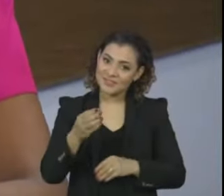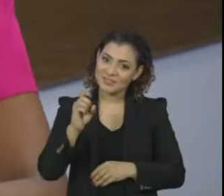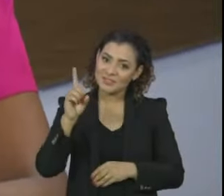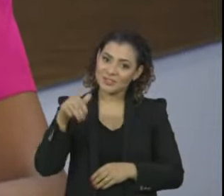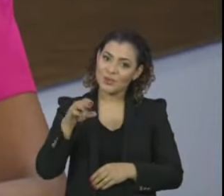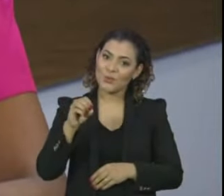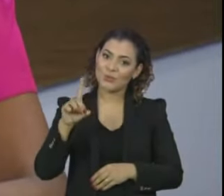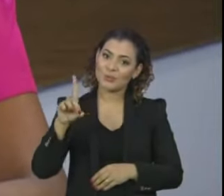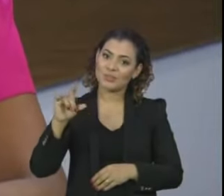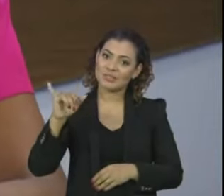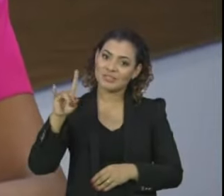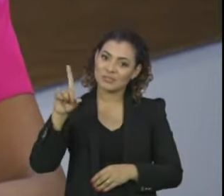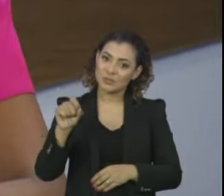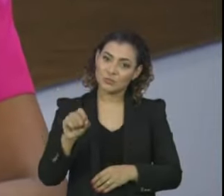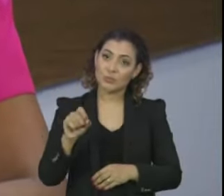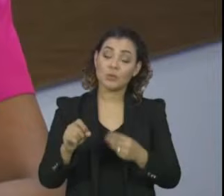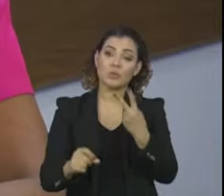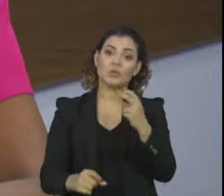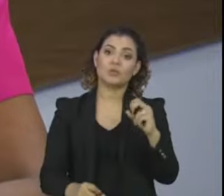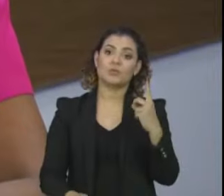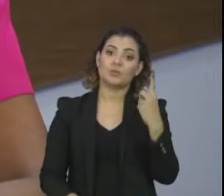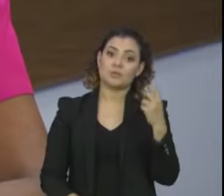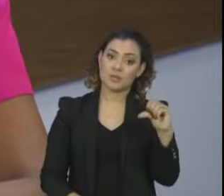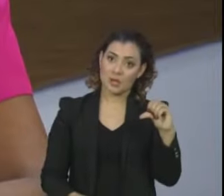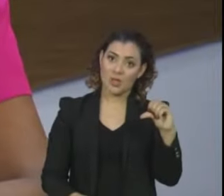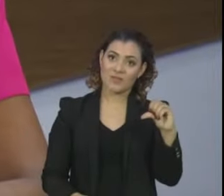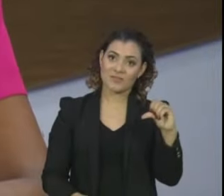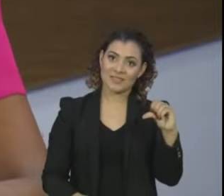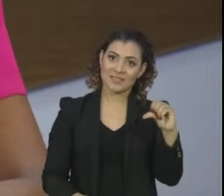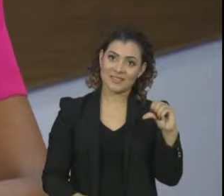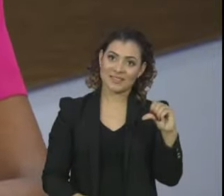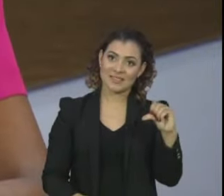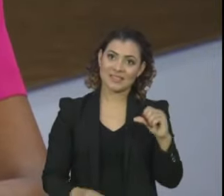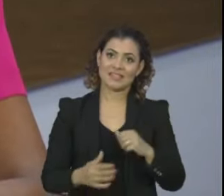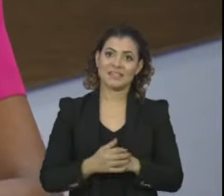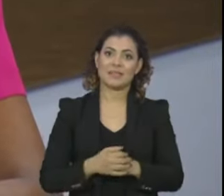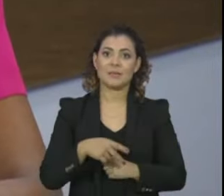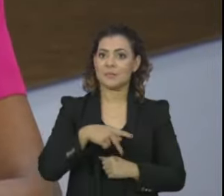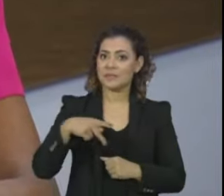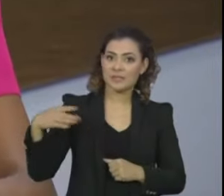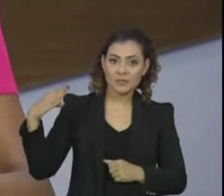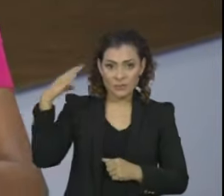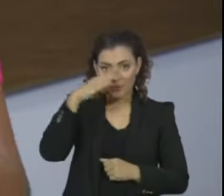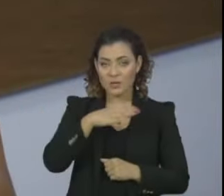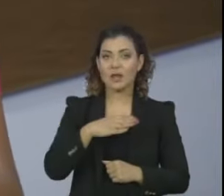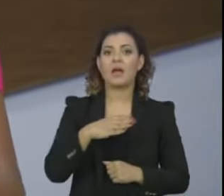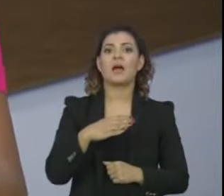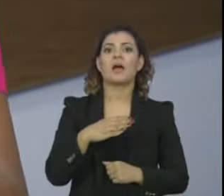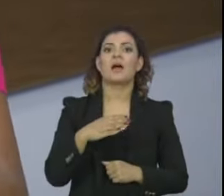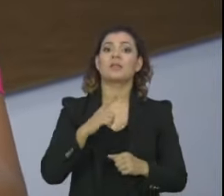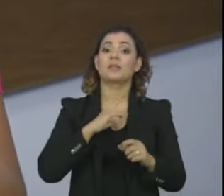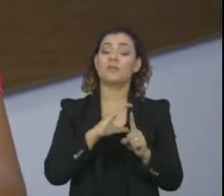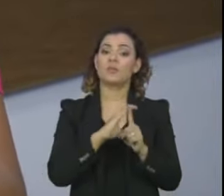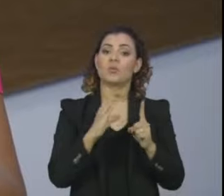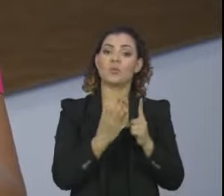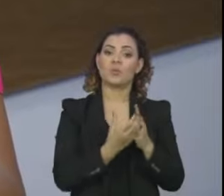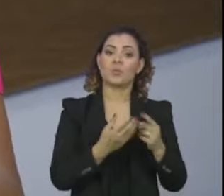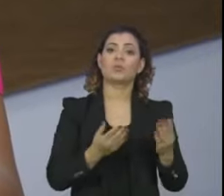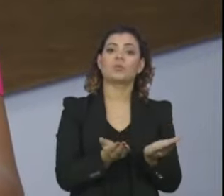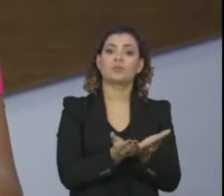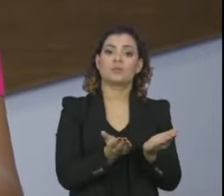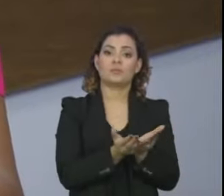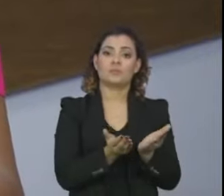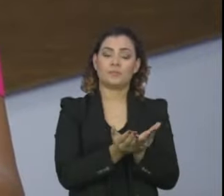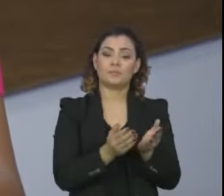Lu em 2019 o presidente Boa noite o presidente bolsonaro após um culto evangélico na